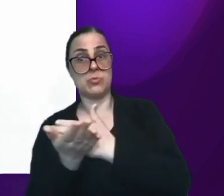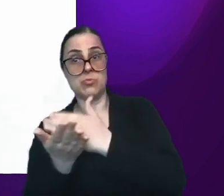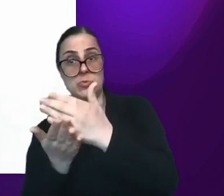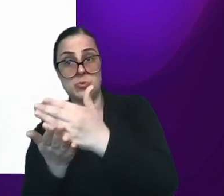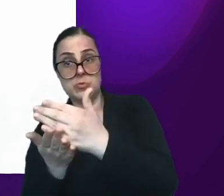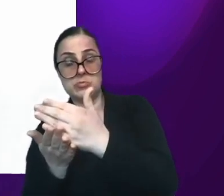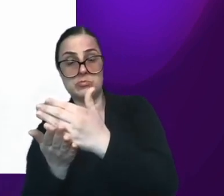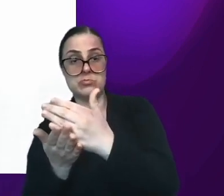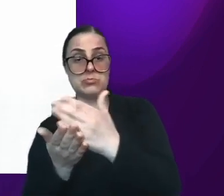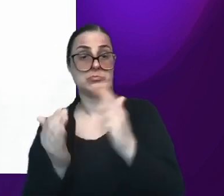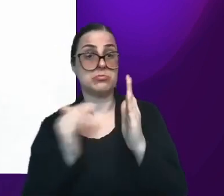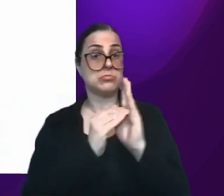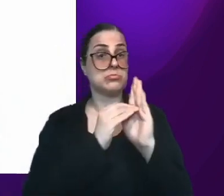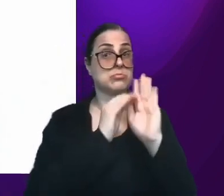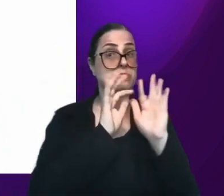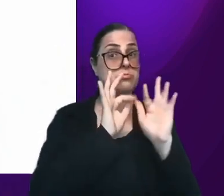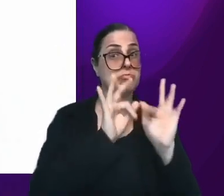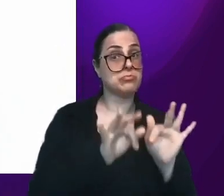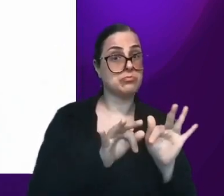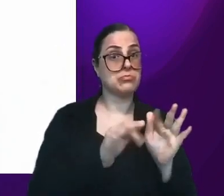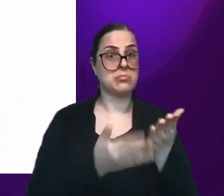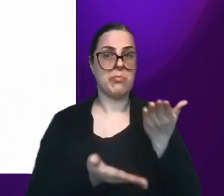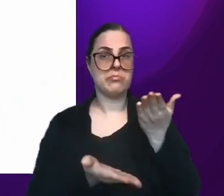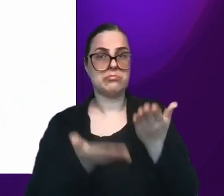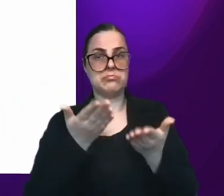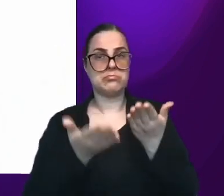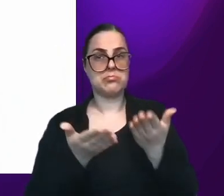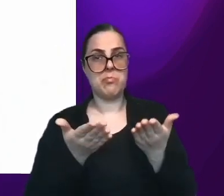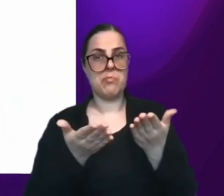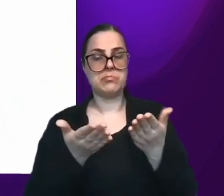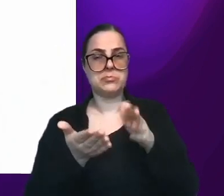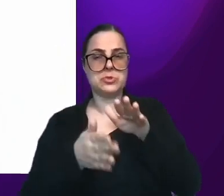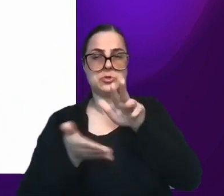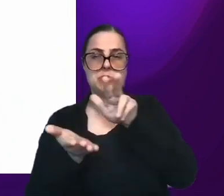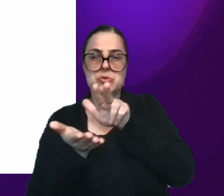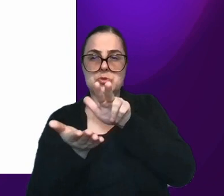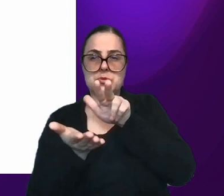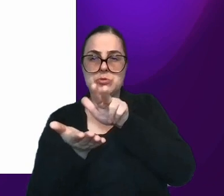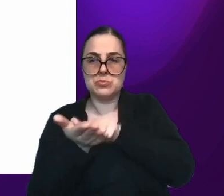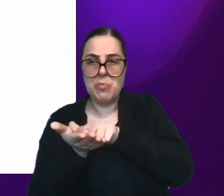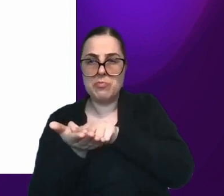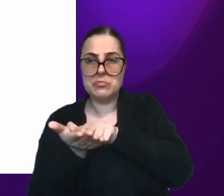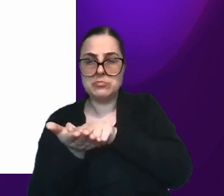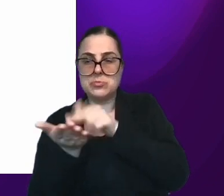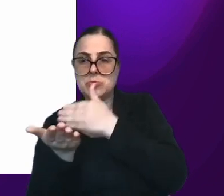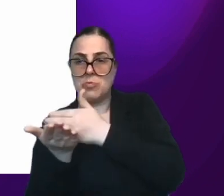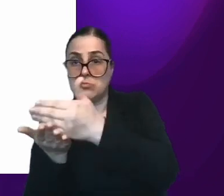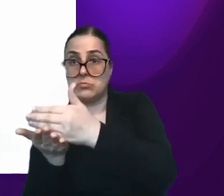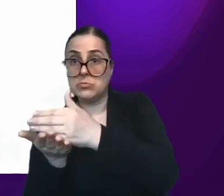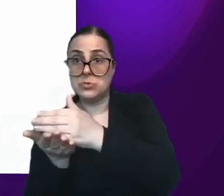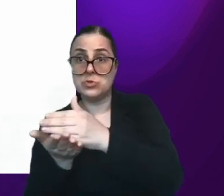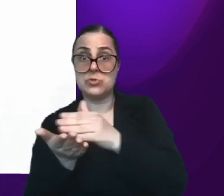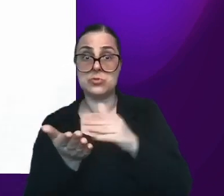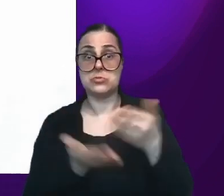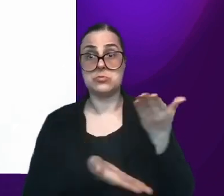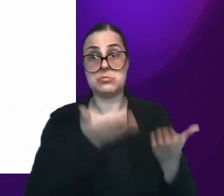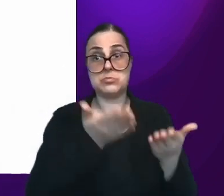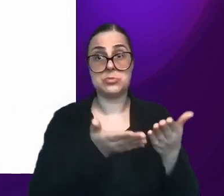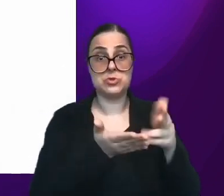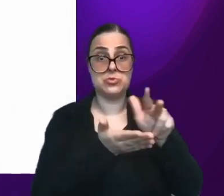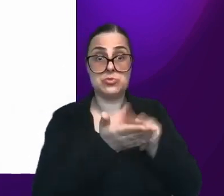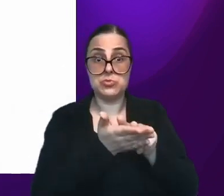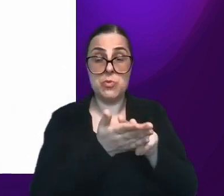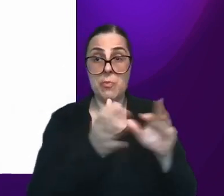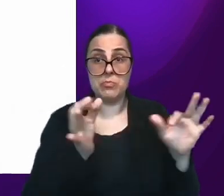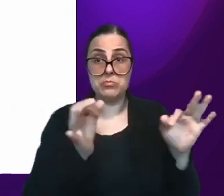peso relacionado ao peso seco ou peso de entrada do paciente, ou, se o balanço for errático, a gente ainda pode fazer o cálculo